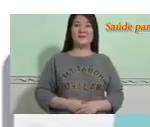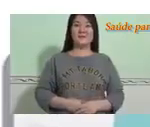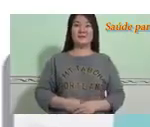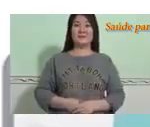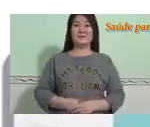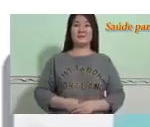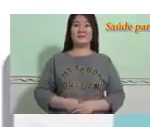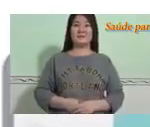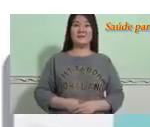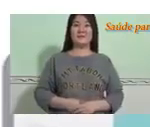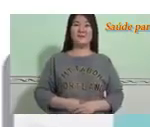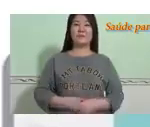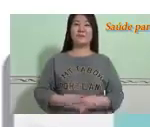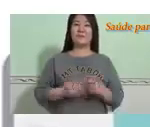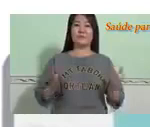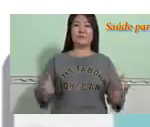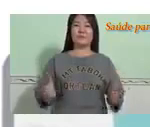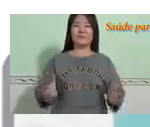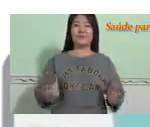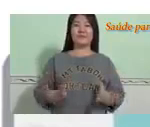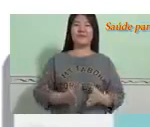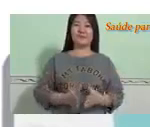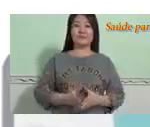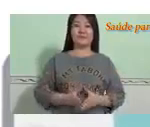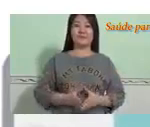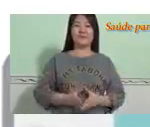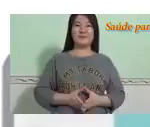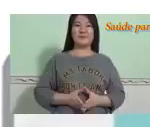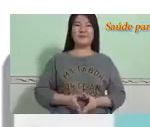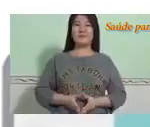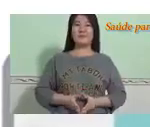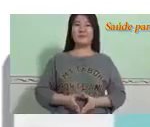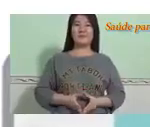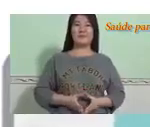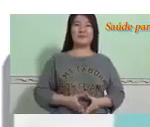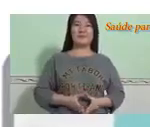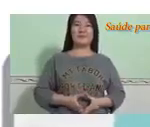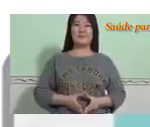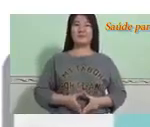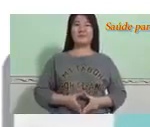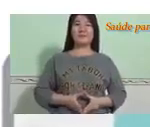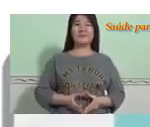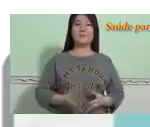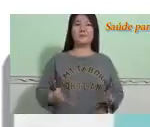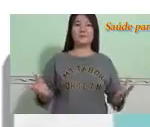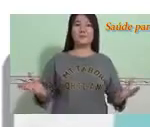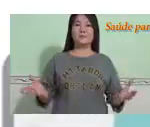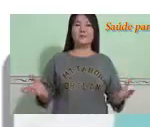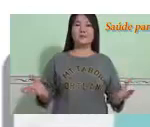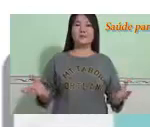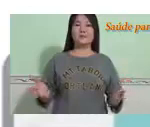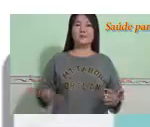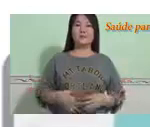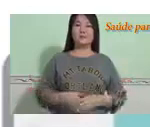o método da tabelinha, o coito interrompido, ou da temperatura é o método sintotérmico, que é baseado na